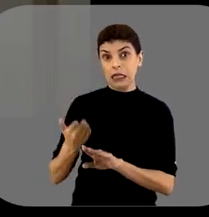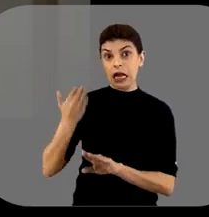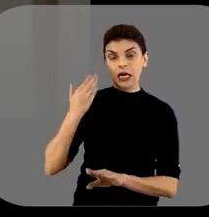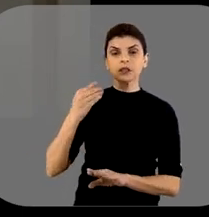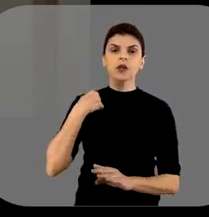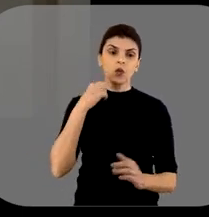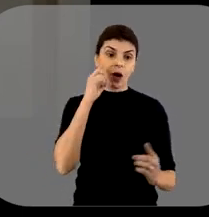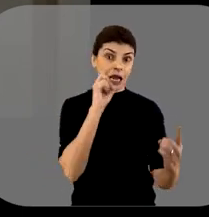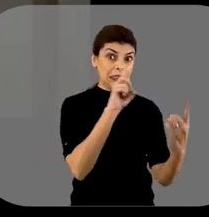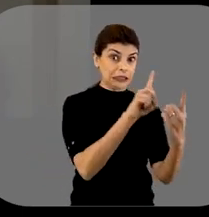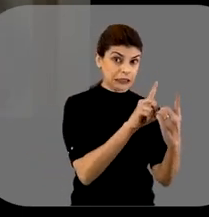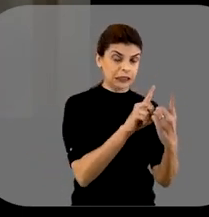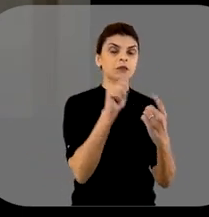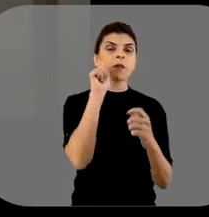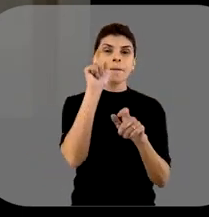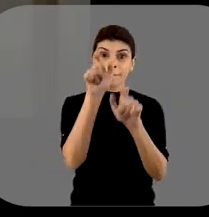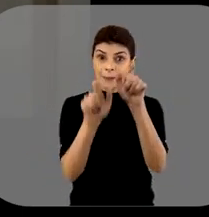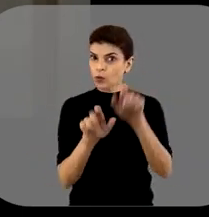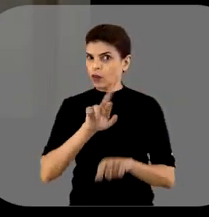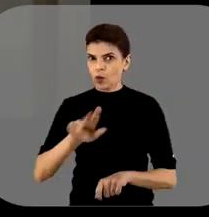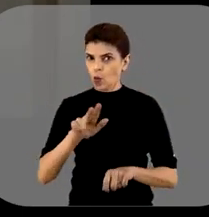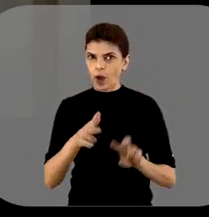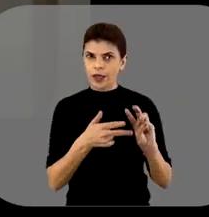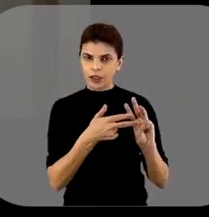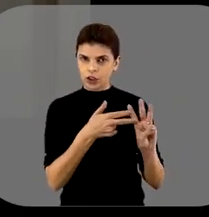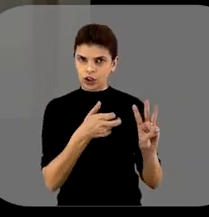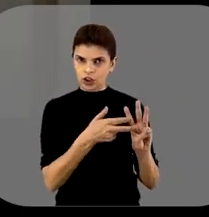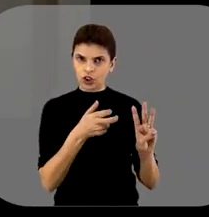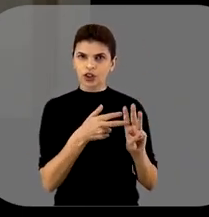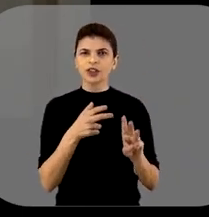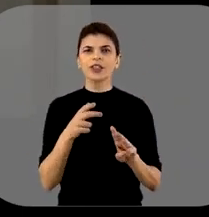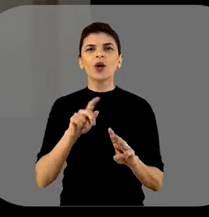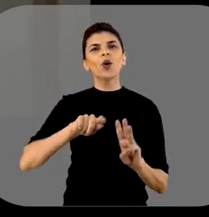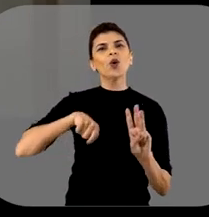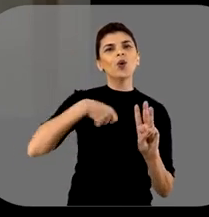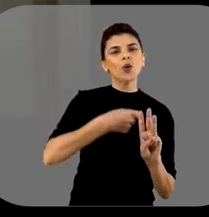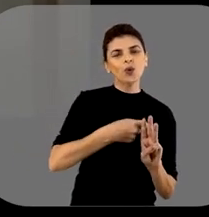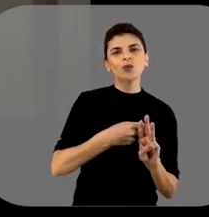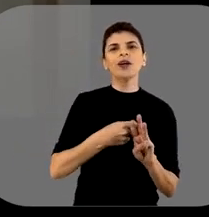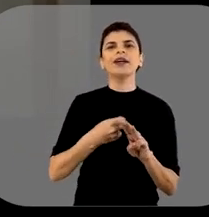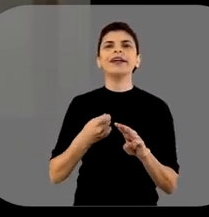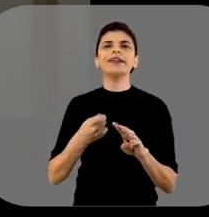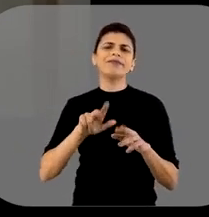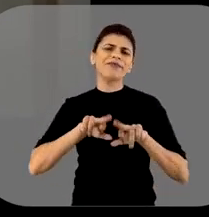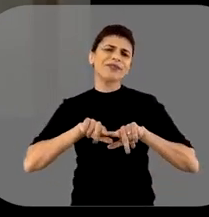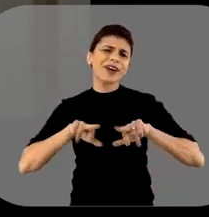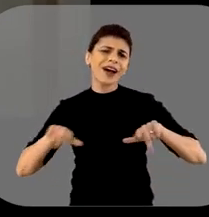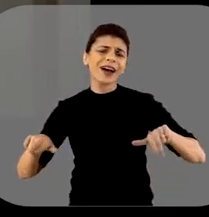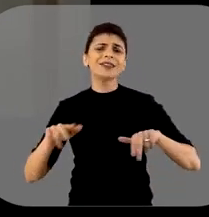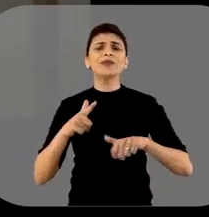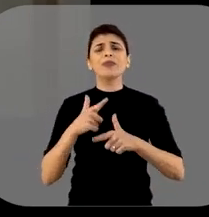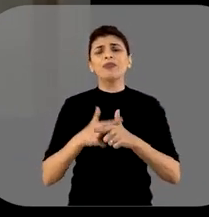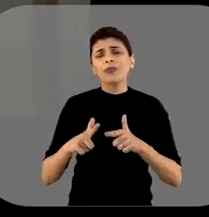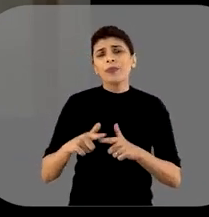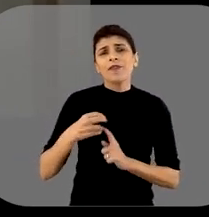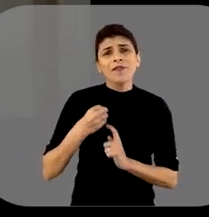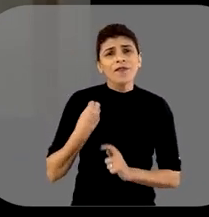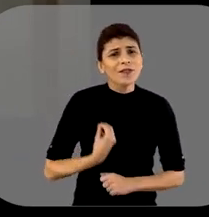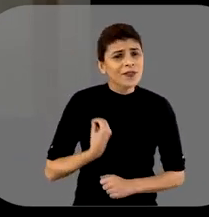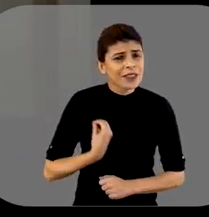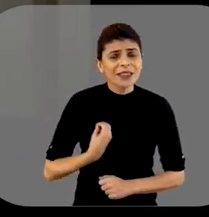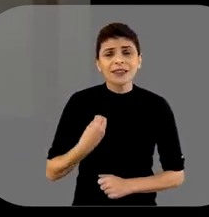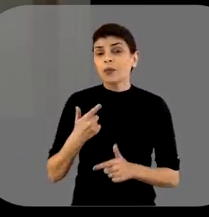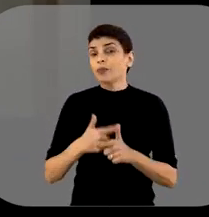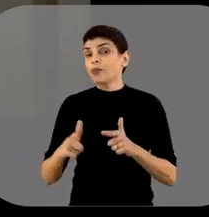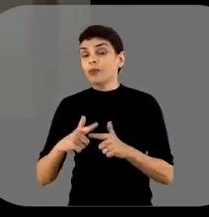atendi uma senhora não índia, né, com o que o pessoal chama de poliqueixosa, tá certo? Vários problemas na vida se expressando em